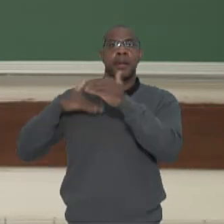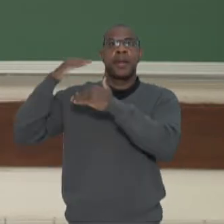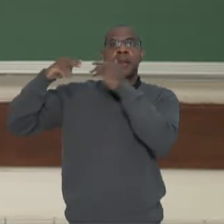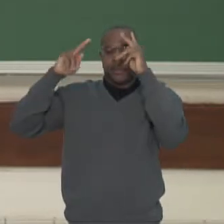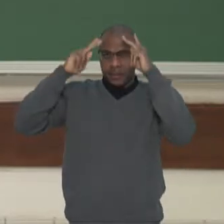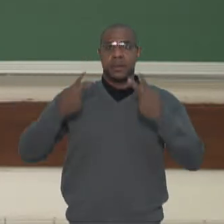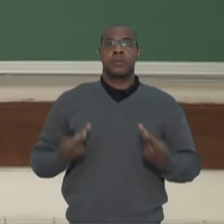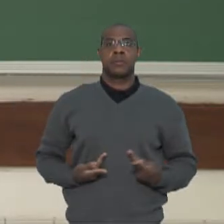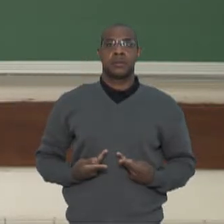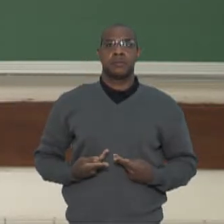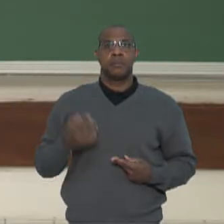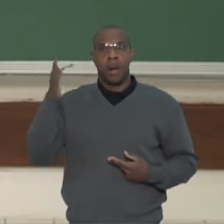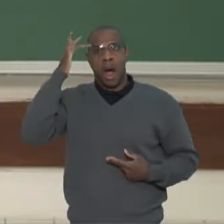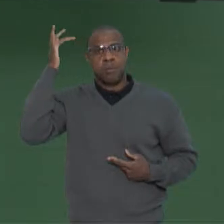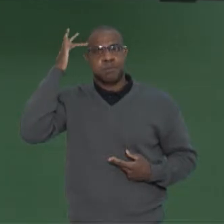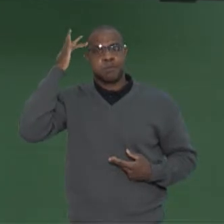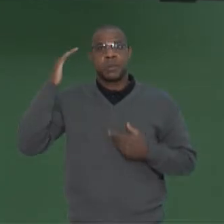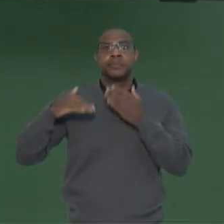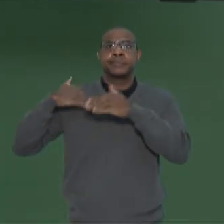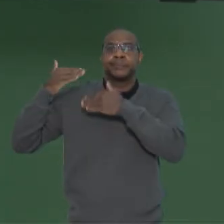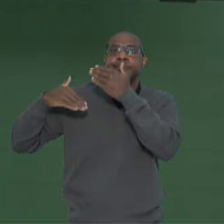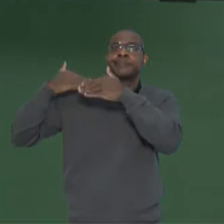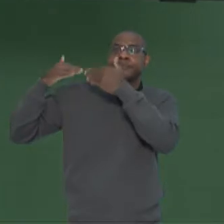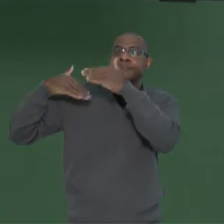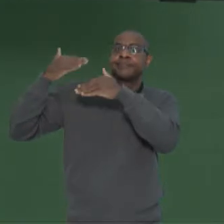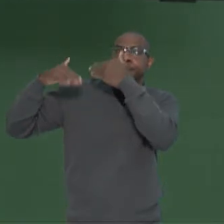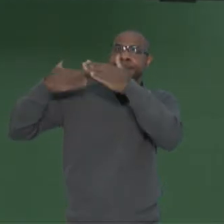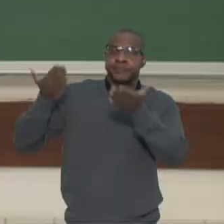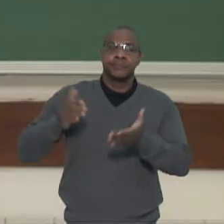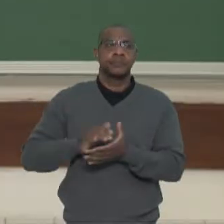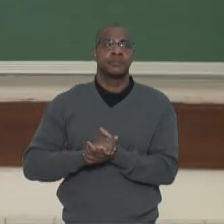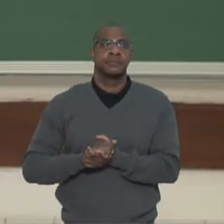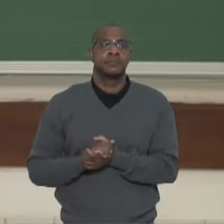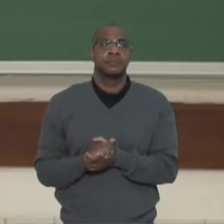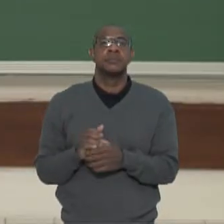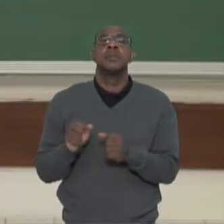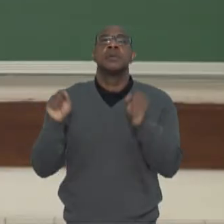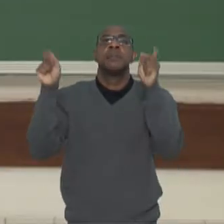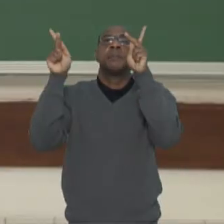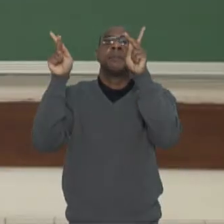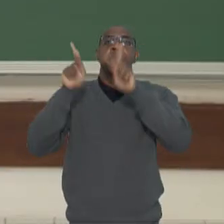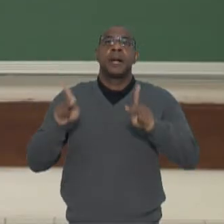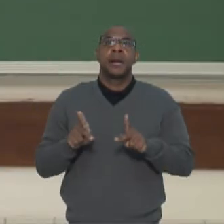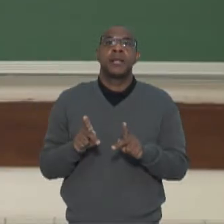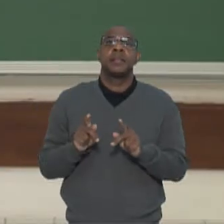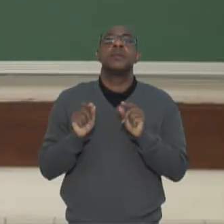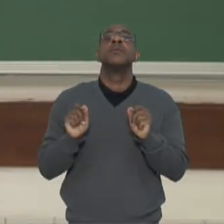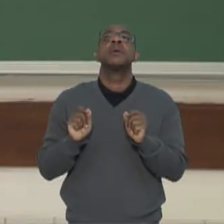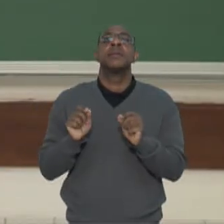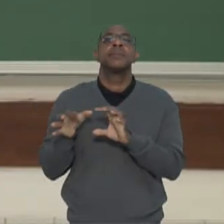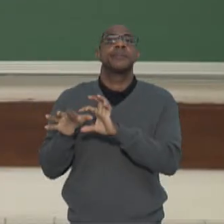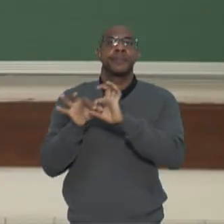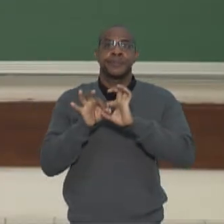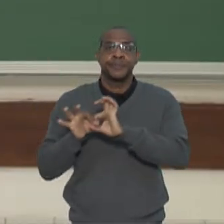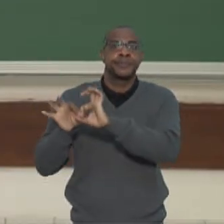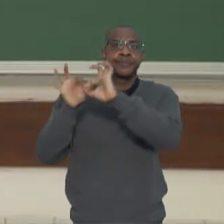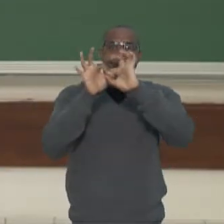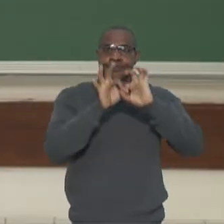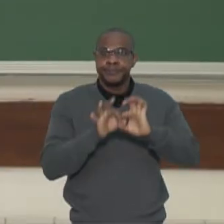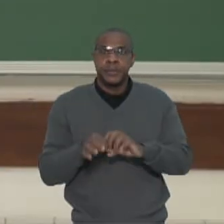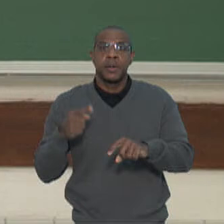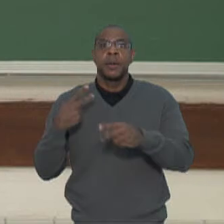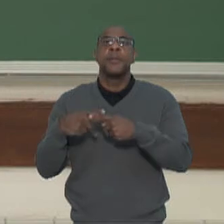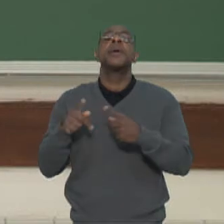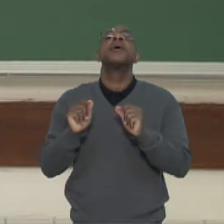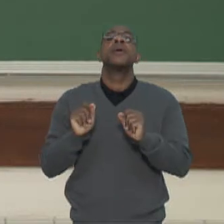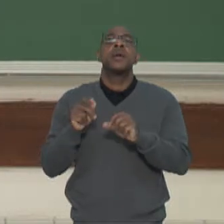né? Então, esse desenvolvimento social. E paz, né? Justamente pela questão da coletividade, das raças, dos países, né?